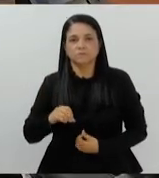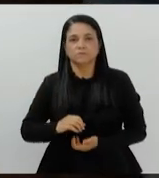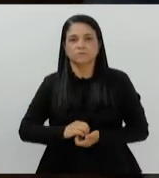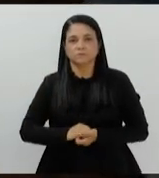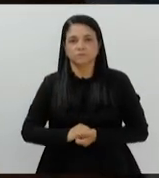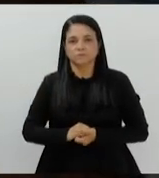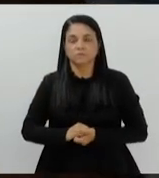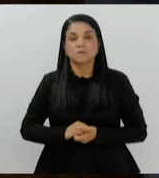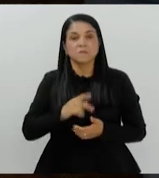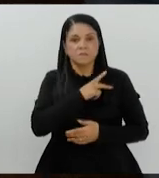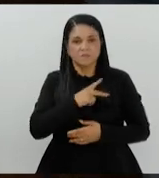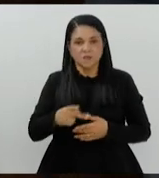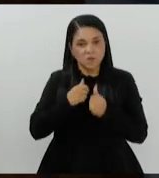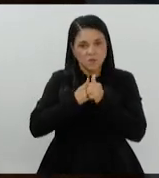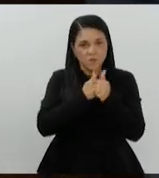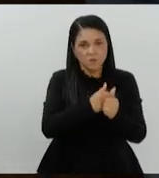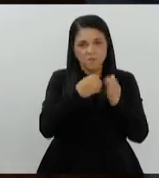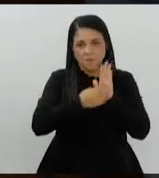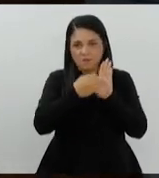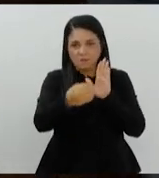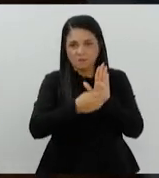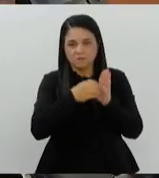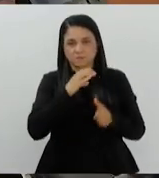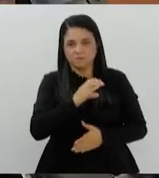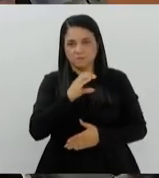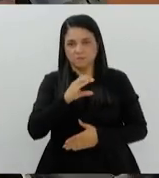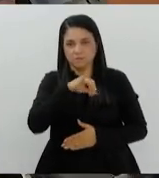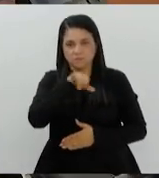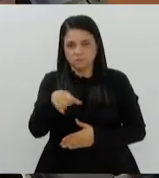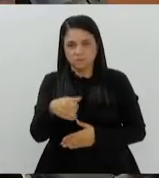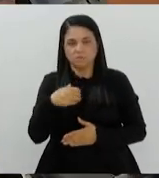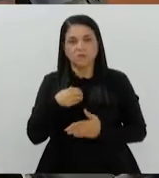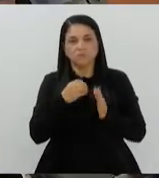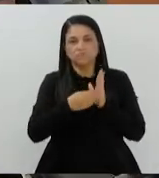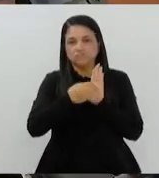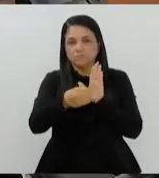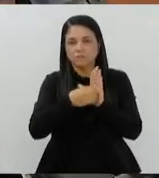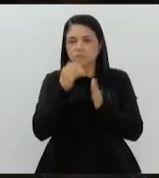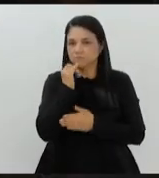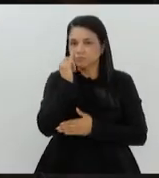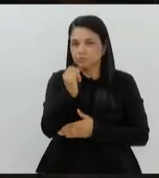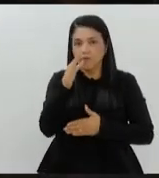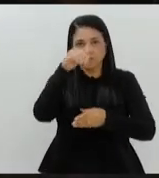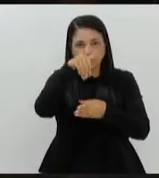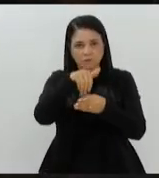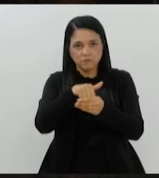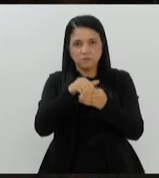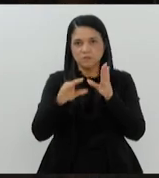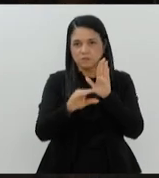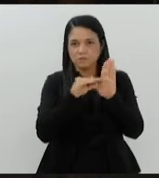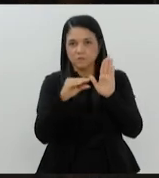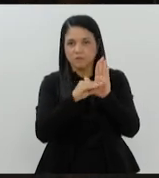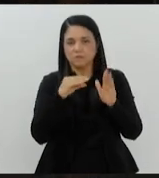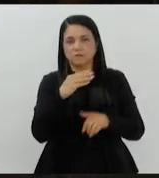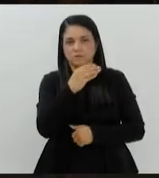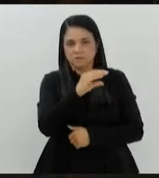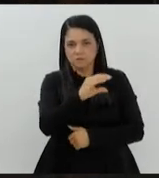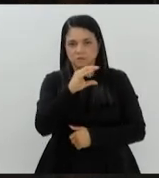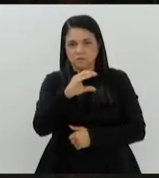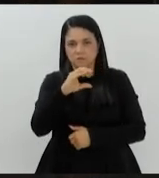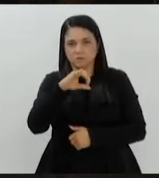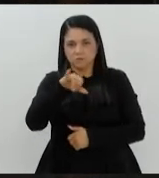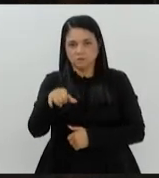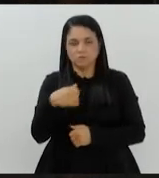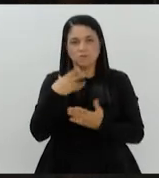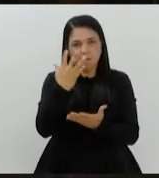Senhora presidente, acompanho o parecer da CCJ. Com os pareceres emitidos, em votação as emendas da CCJ. Os senhores que